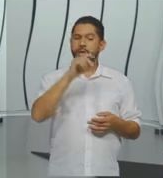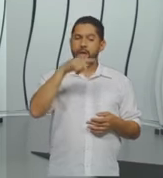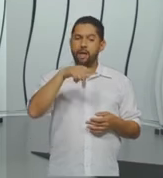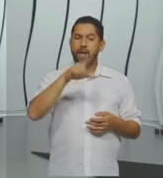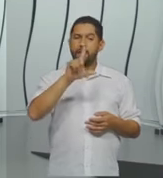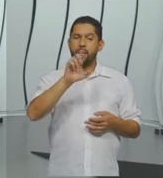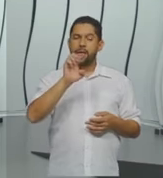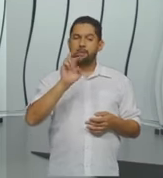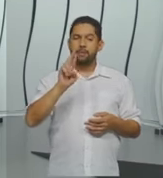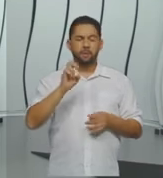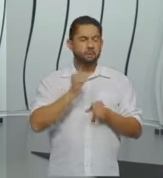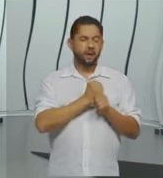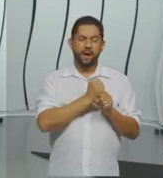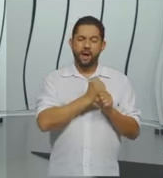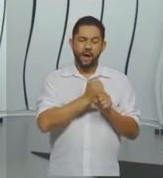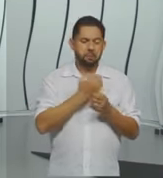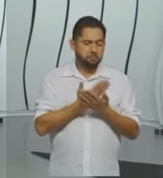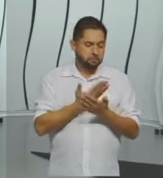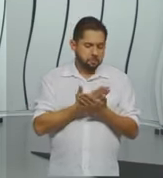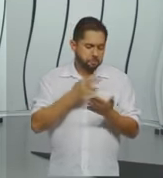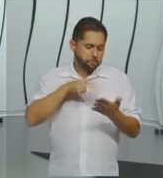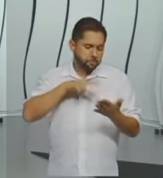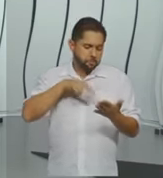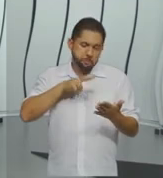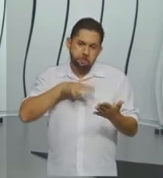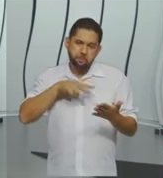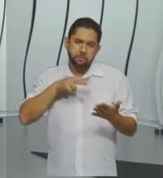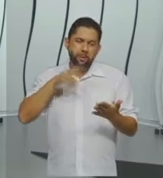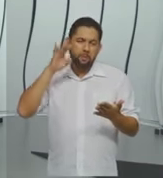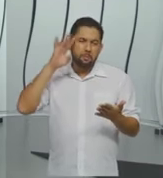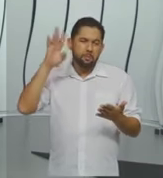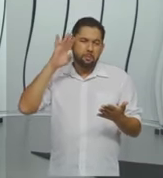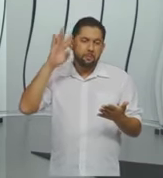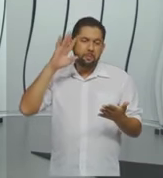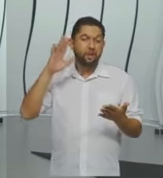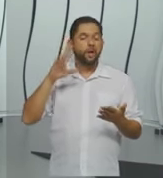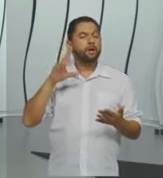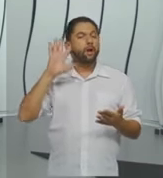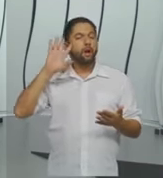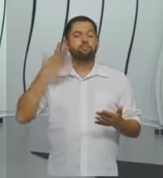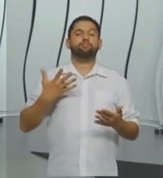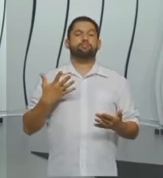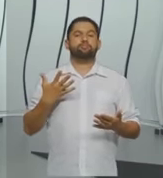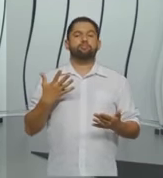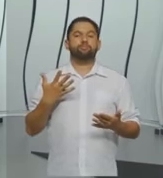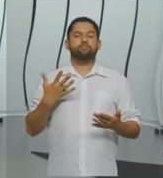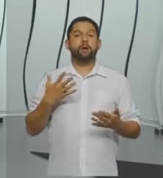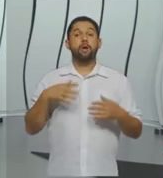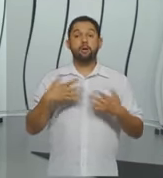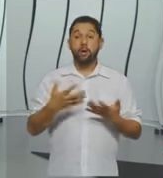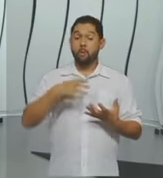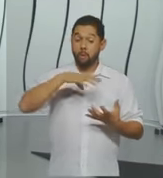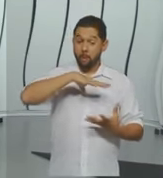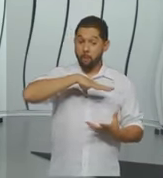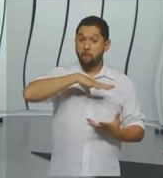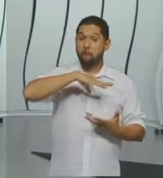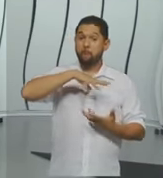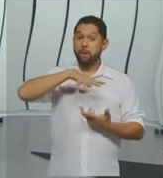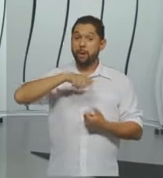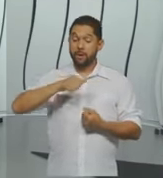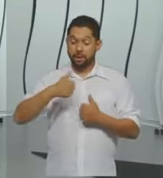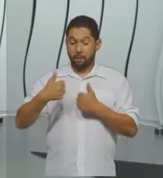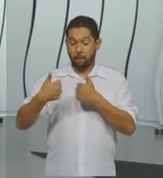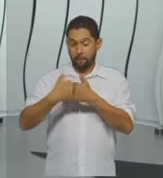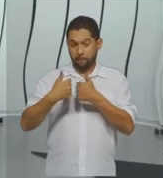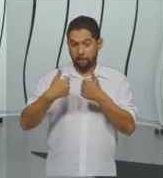pegar, sentar, calcular, teorizar, ele chegou a uma conclusão de que, na verdade, a órbita de um planeta em torno do